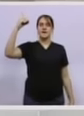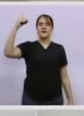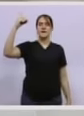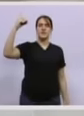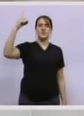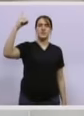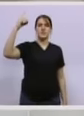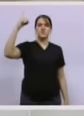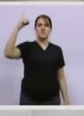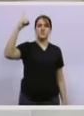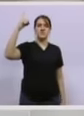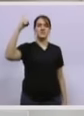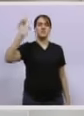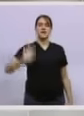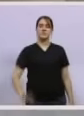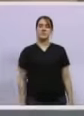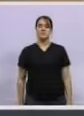Deus. Não dá